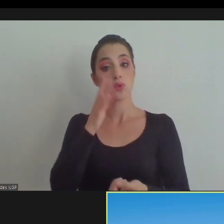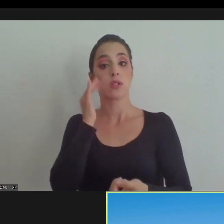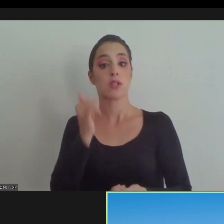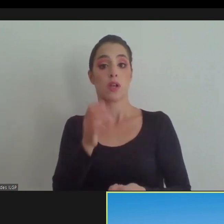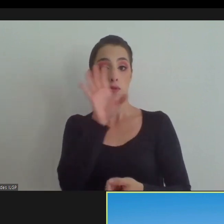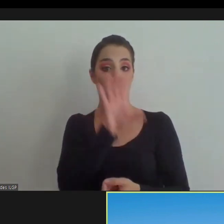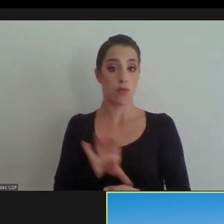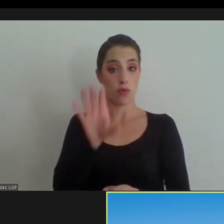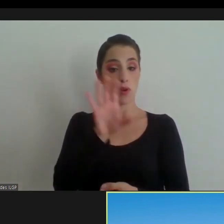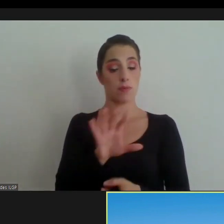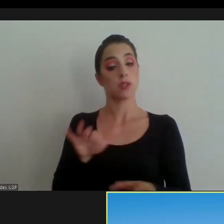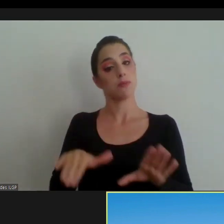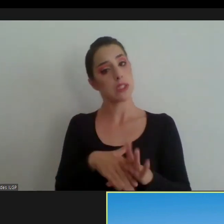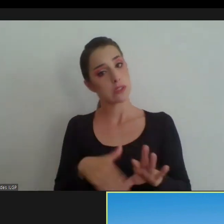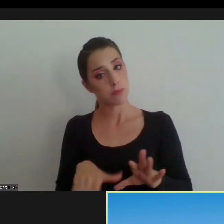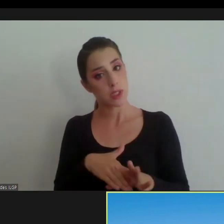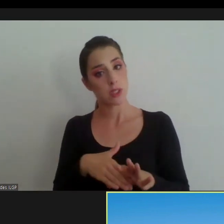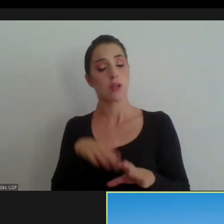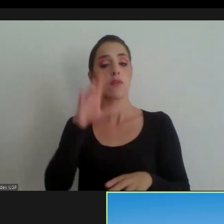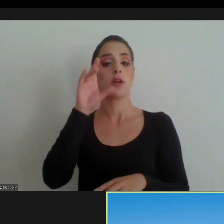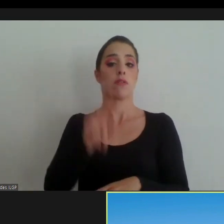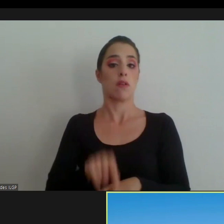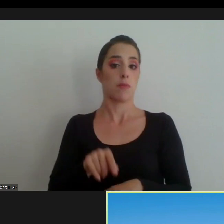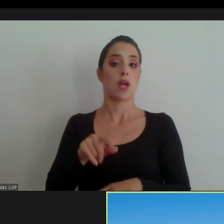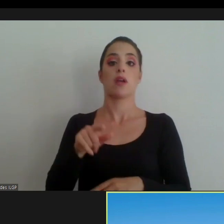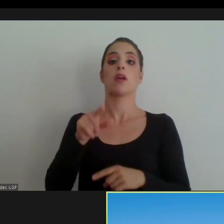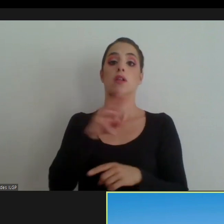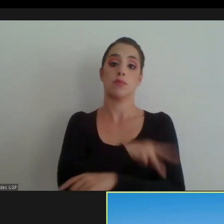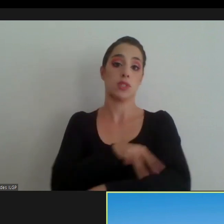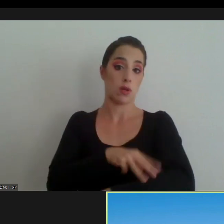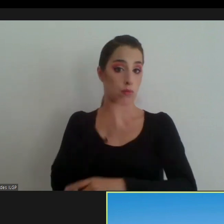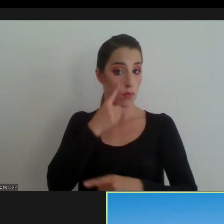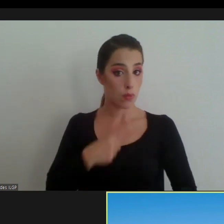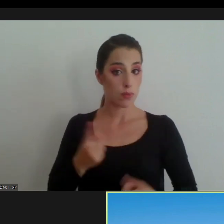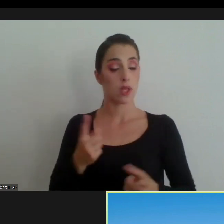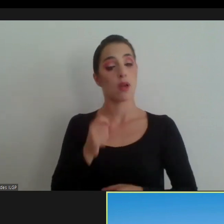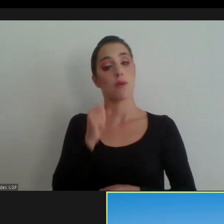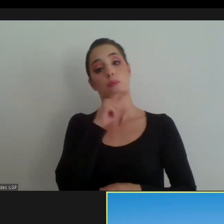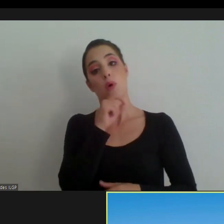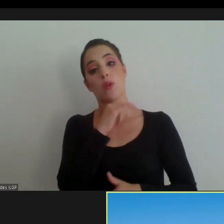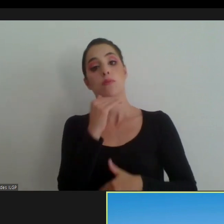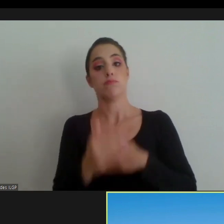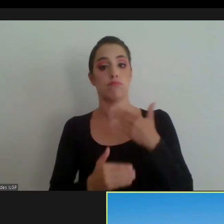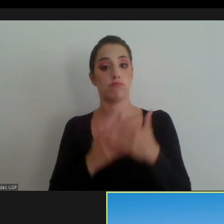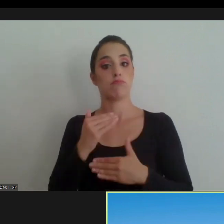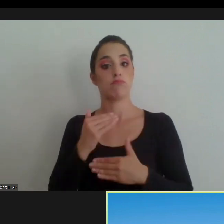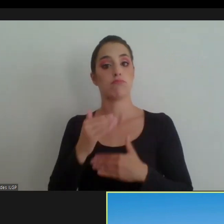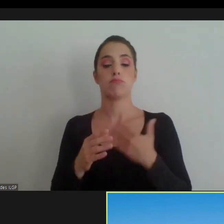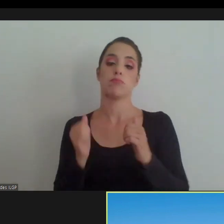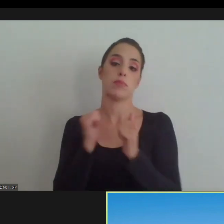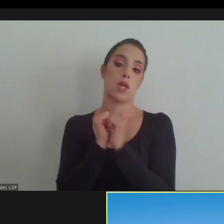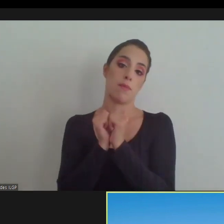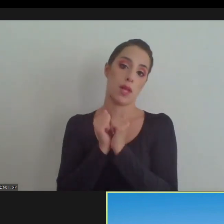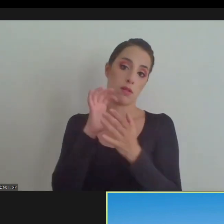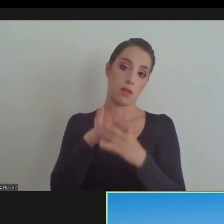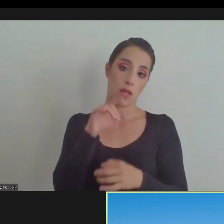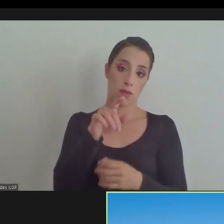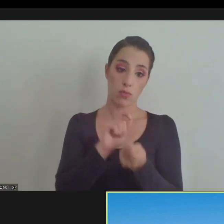uma forma participativa, também a administração pública possa desempenhar o seu papel neste contexto de